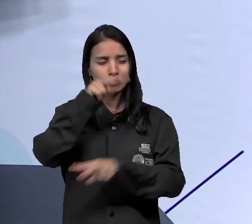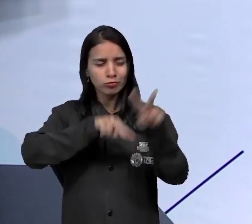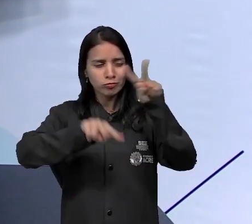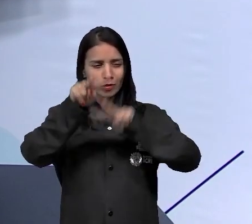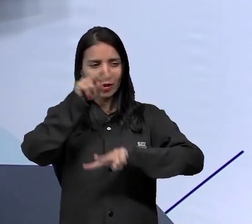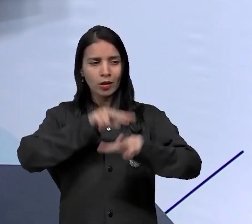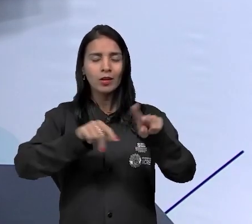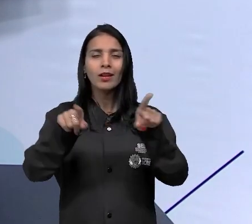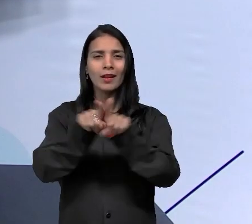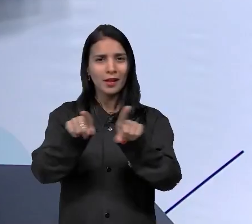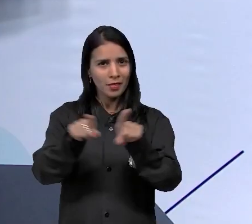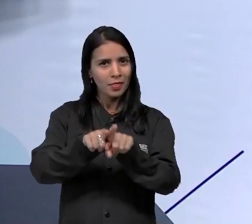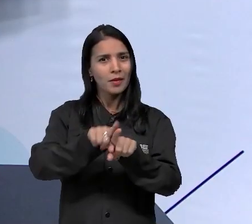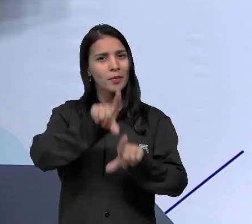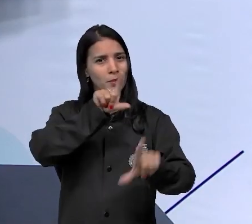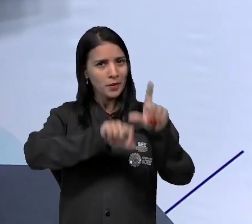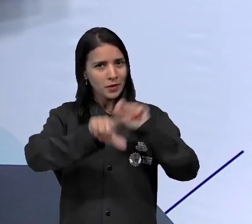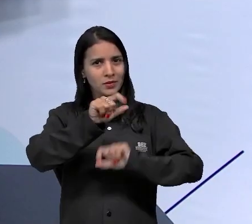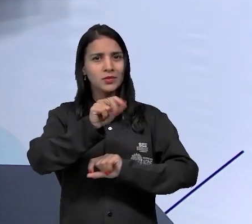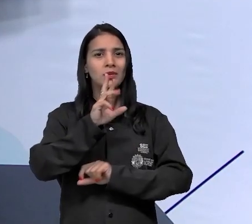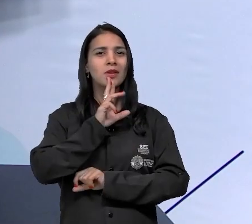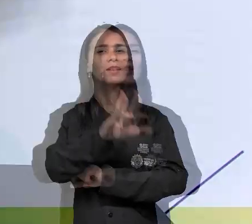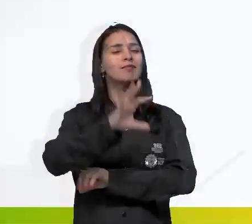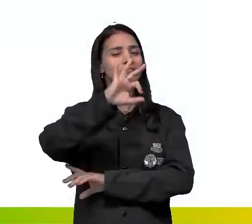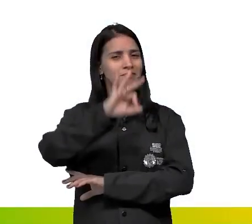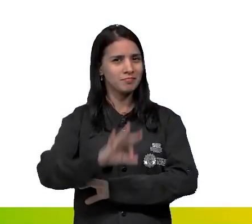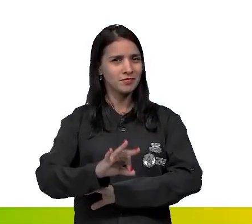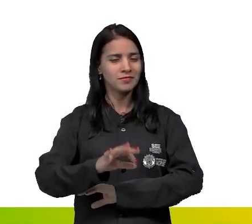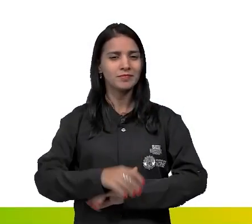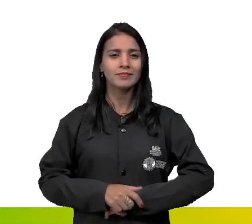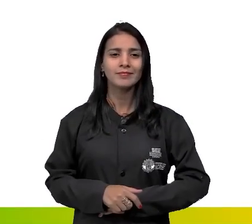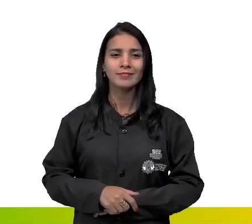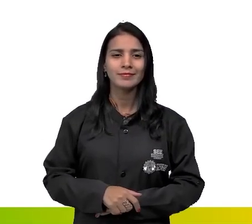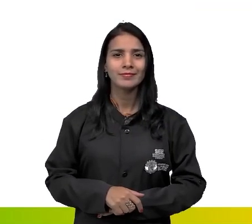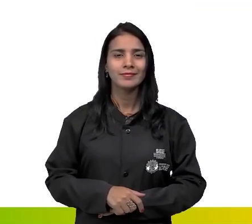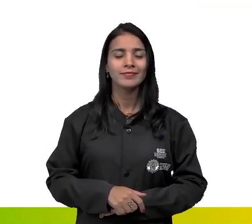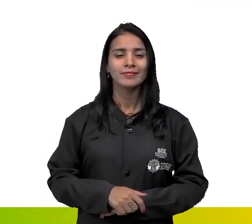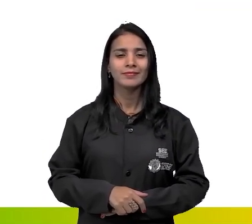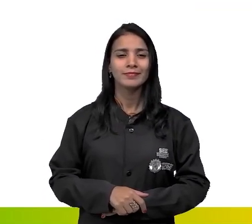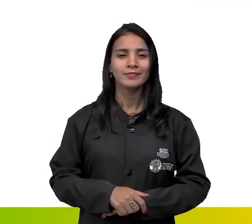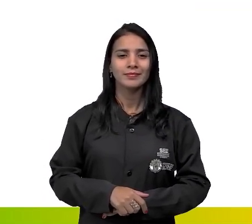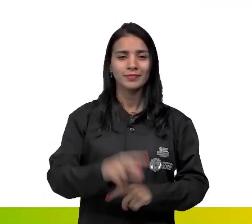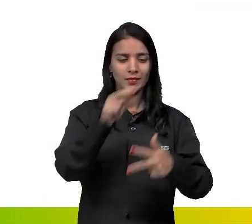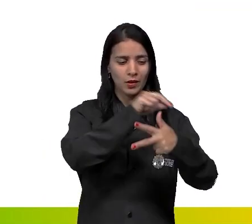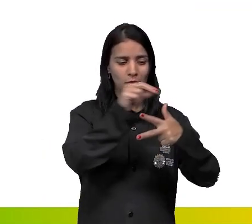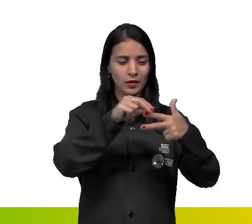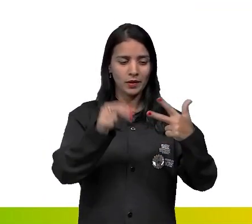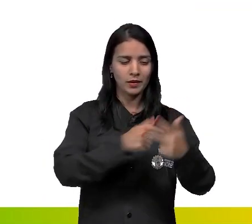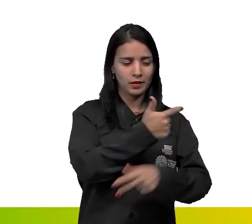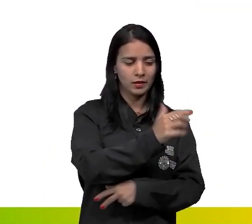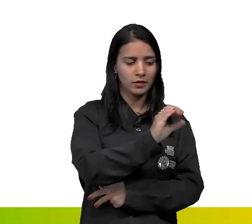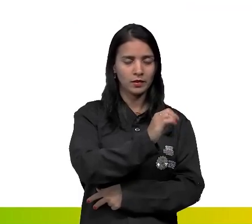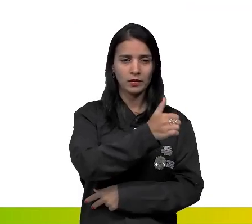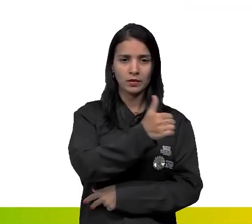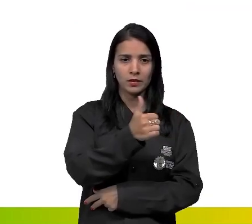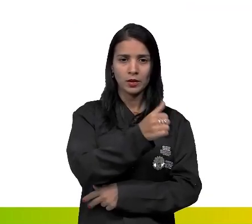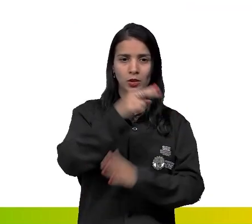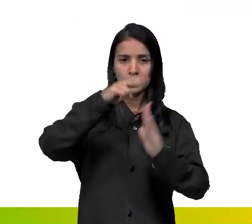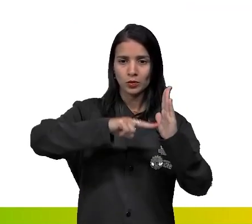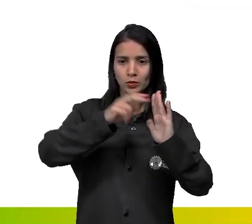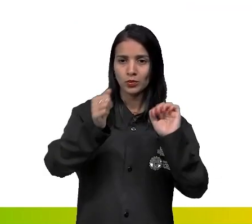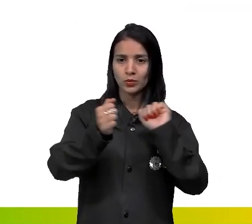interessante a partir do que a gente aprendeu aqui na aula. Enem 2011 na tela, vamos fazer a leitura?